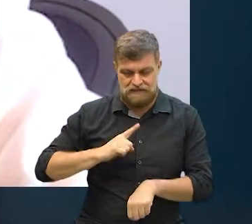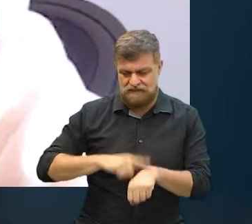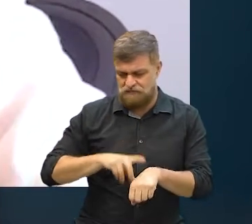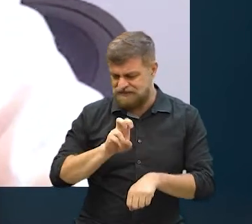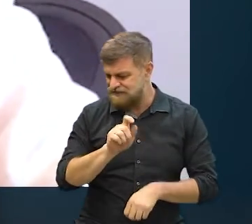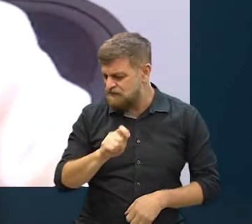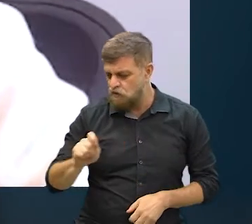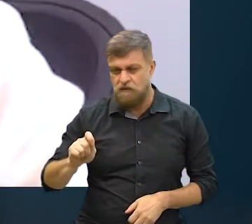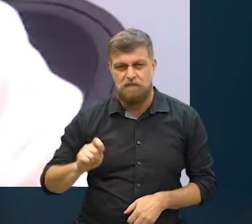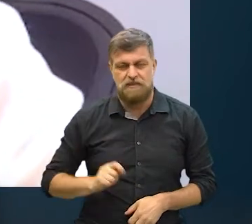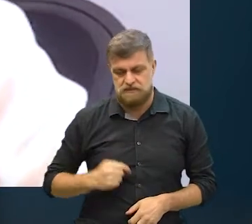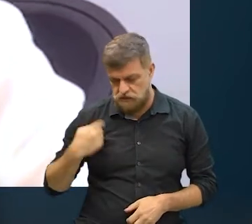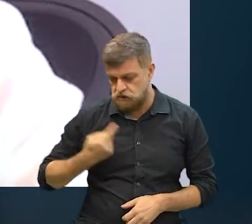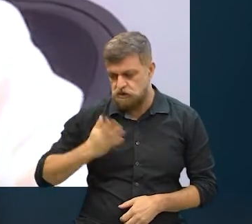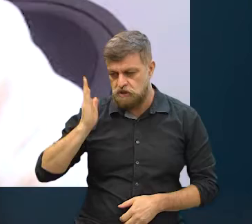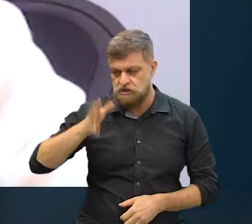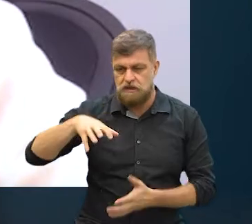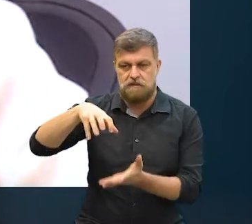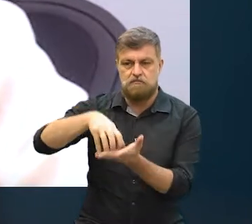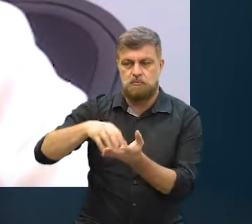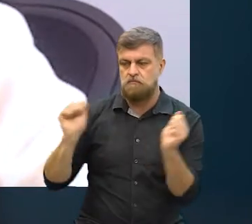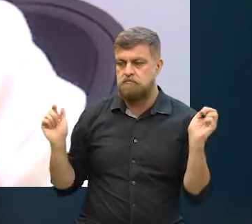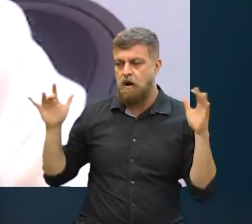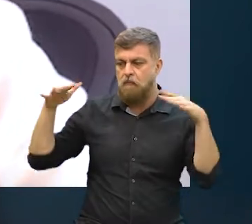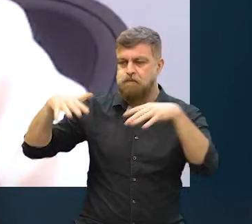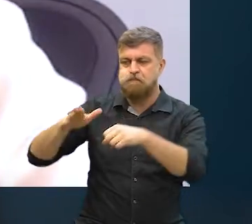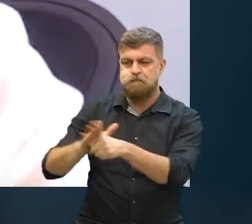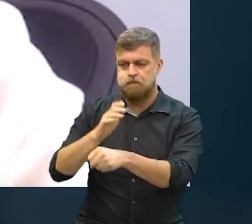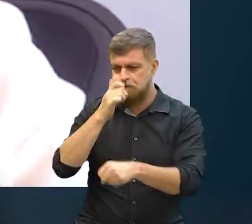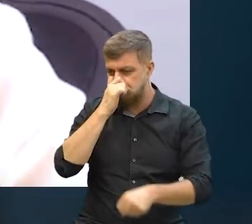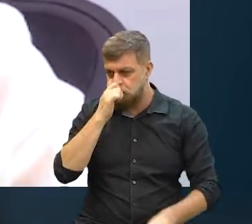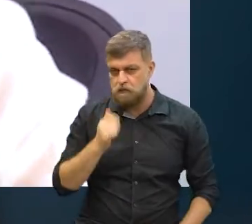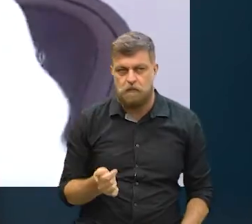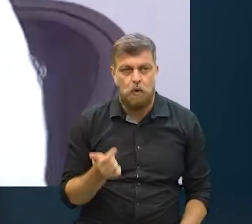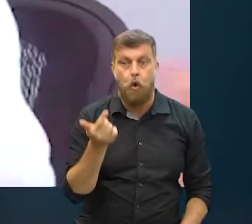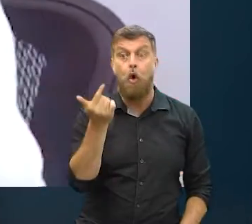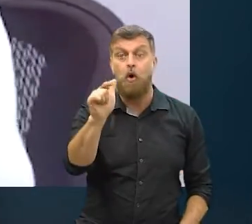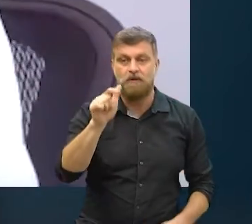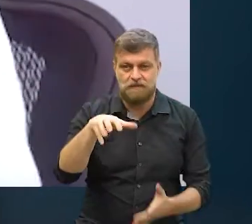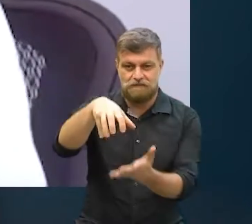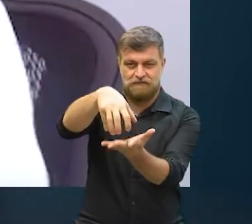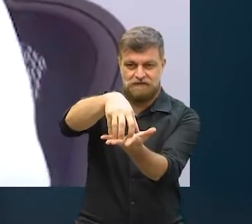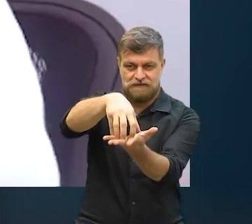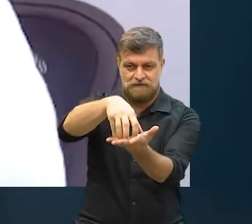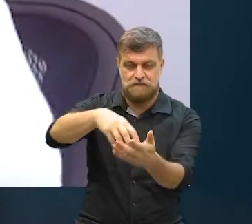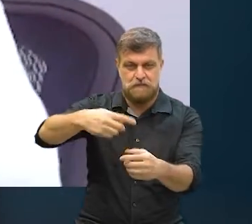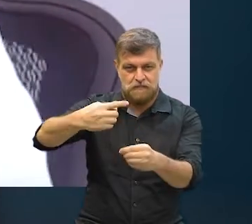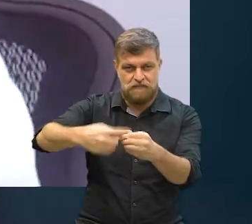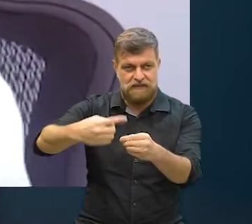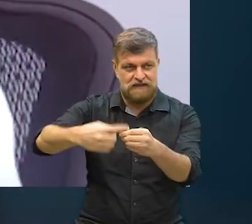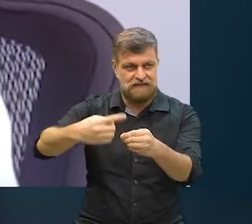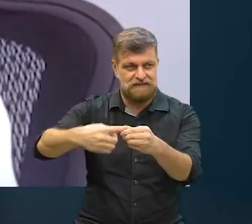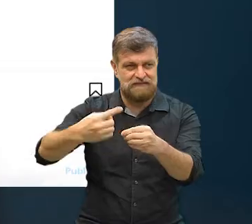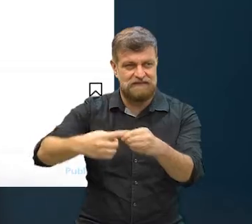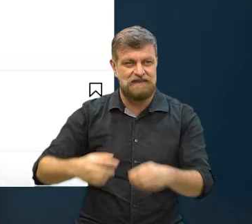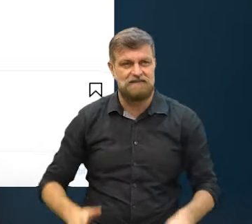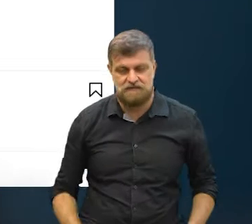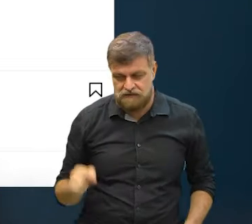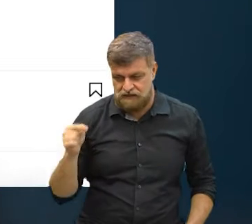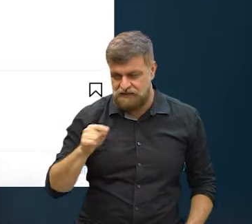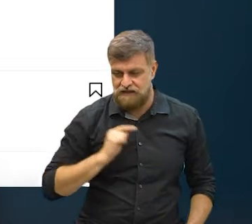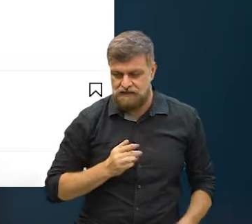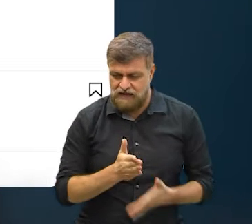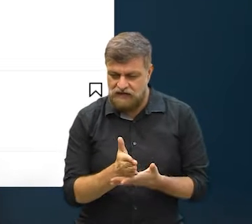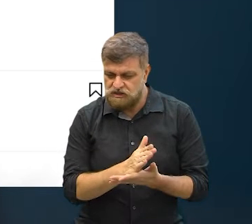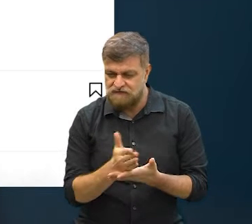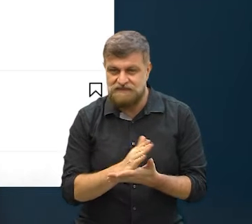pouco tempo, em 5 meses, eu acredito, depois que a gente abriu, já a clínica estava lotada. Então a gente falou: vamos abrir mais uma unidade. Fomos para uma cidade do